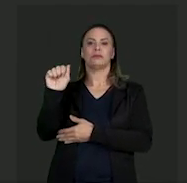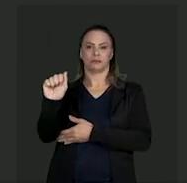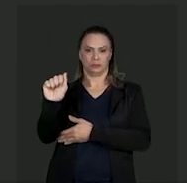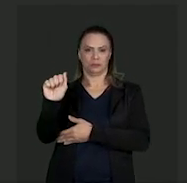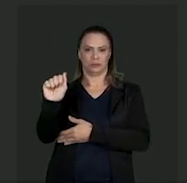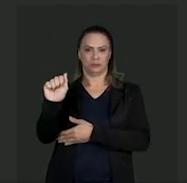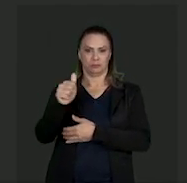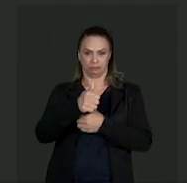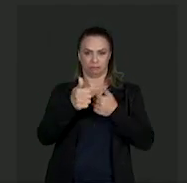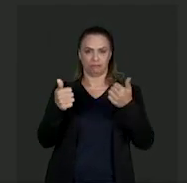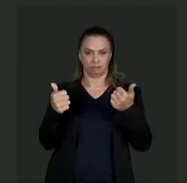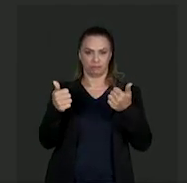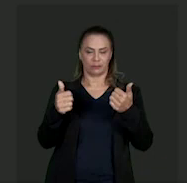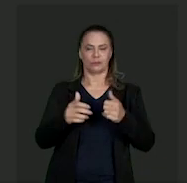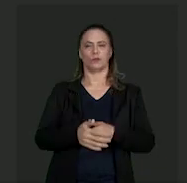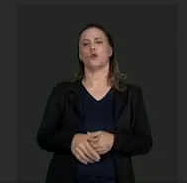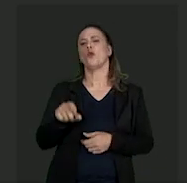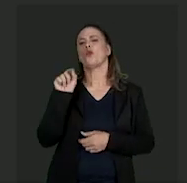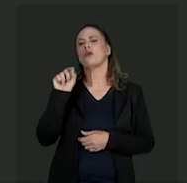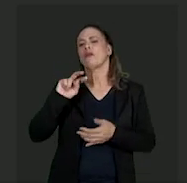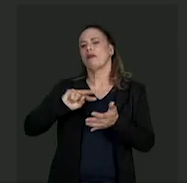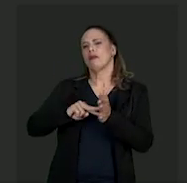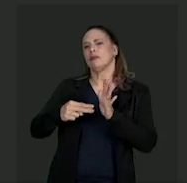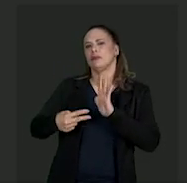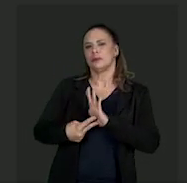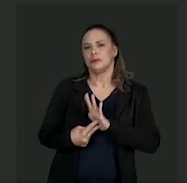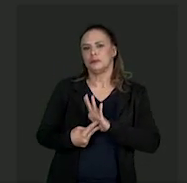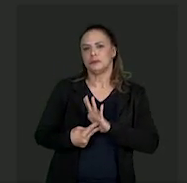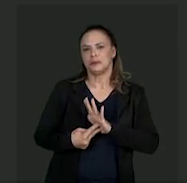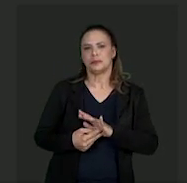Beleza? O que é a troca gasosa?